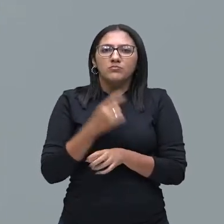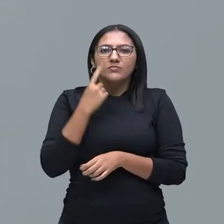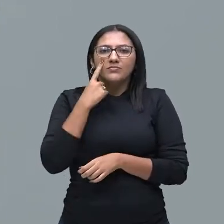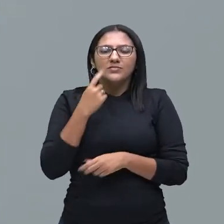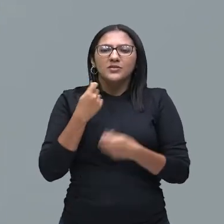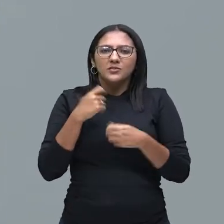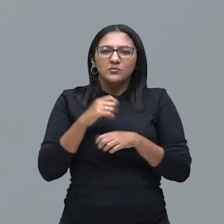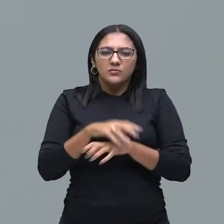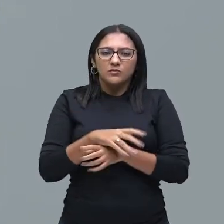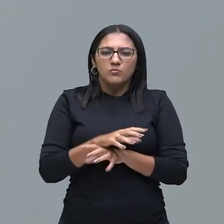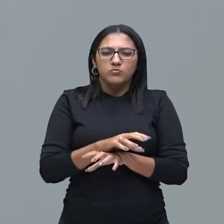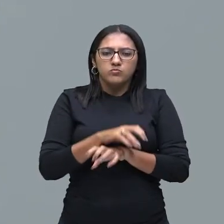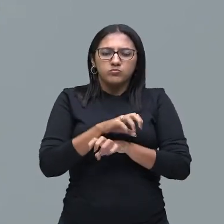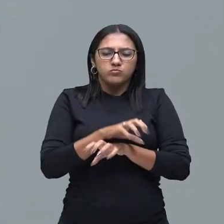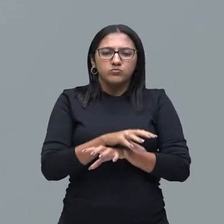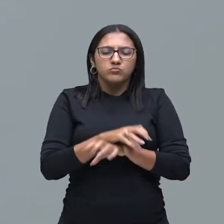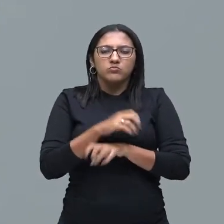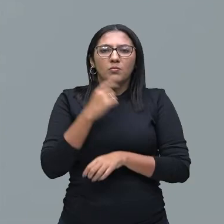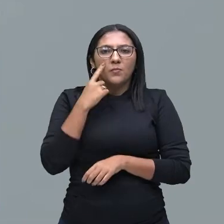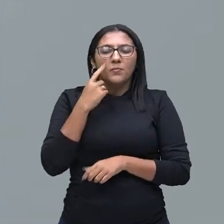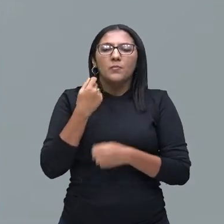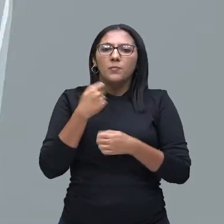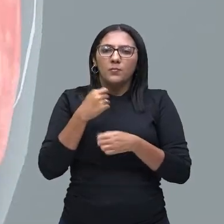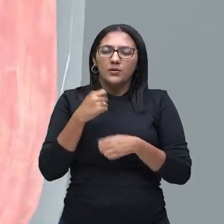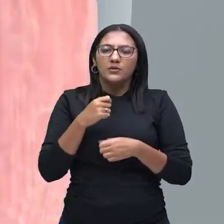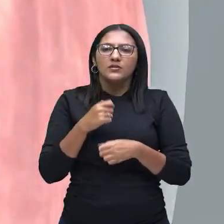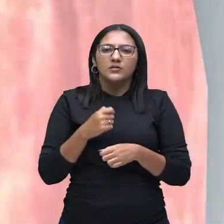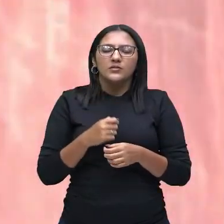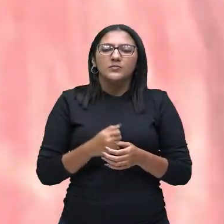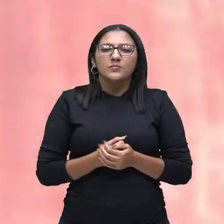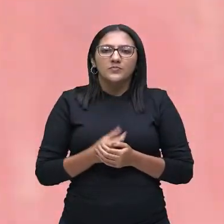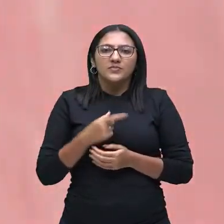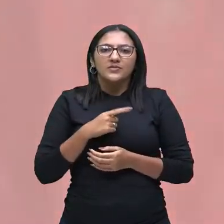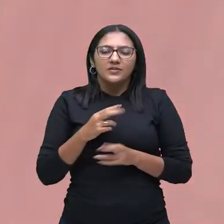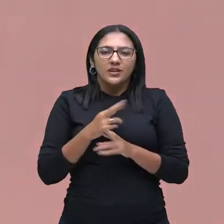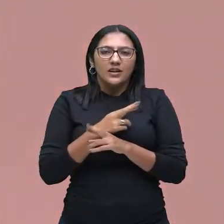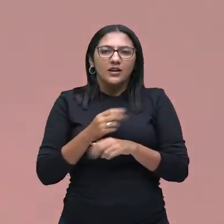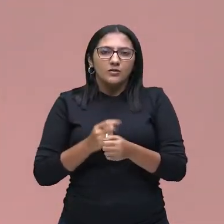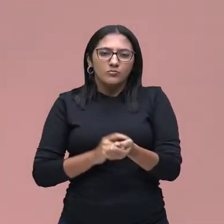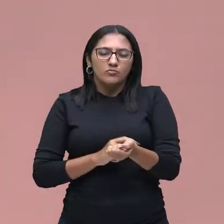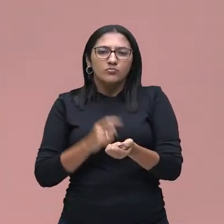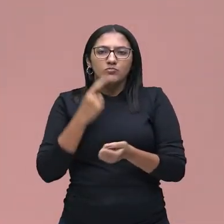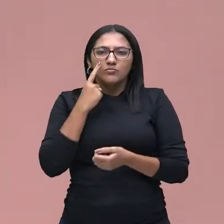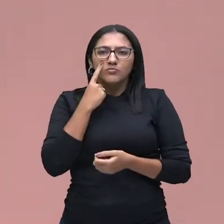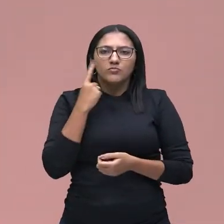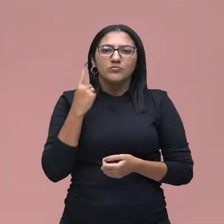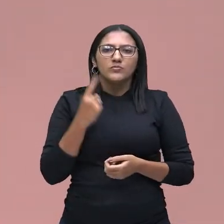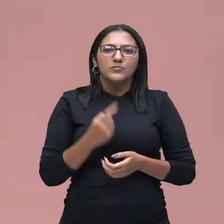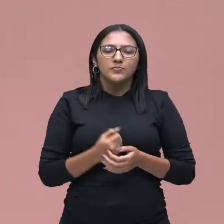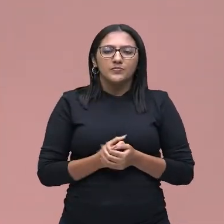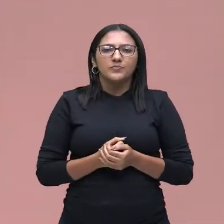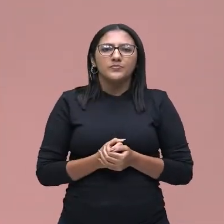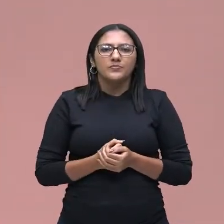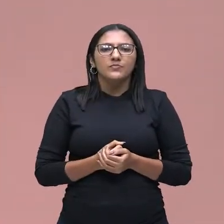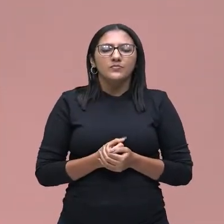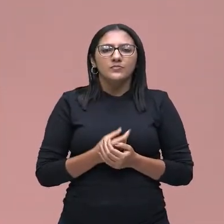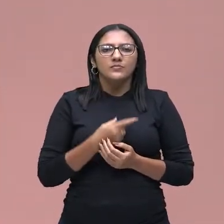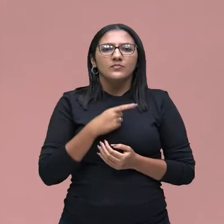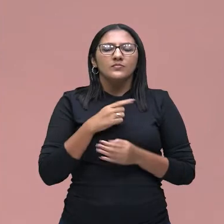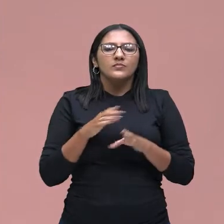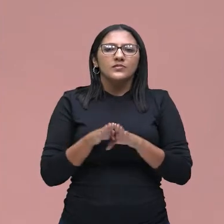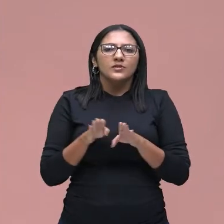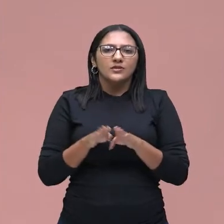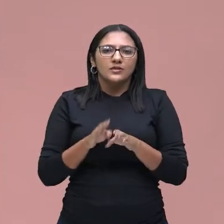músculo funcionar, ele precisa de oxigênio, que vai estar presente no sangue, né? Que vai chegar até